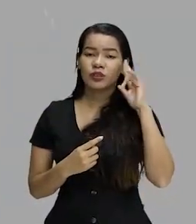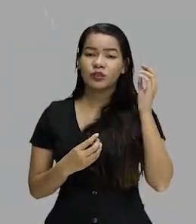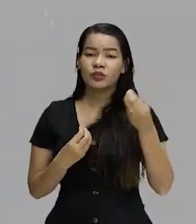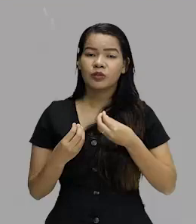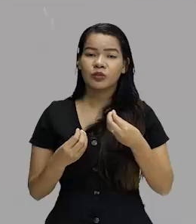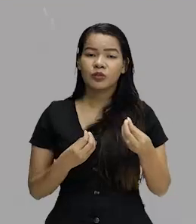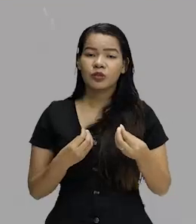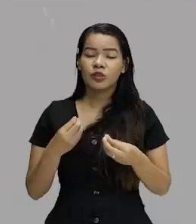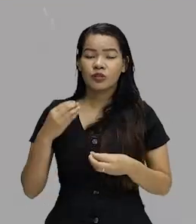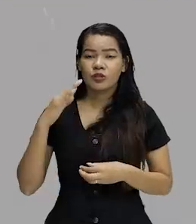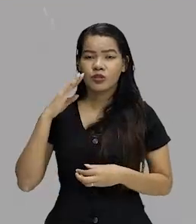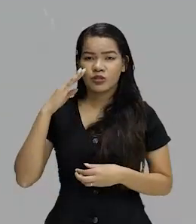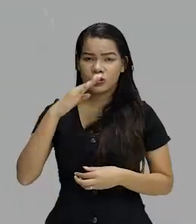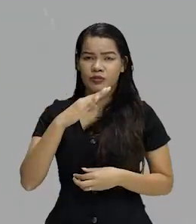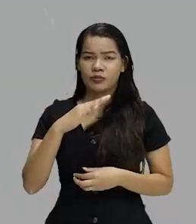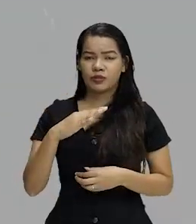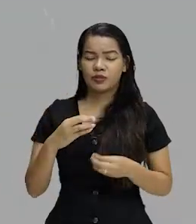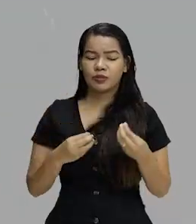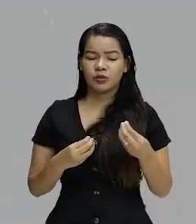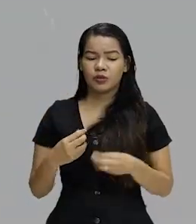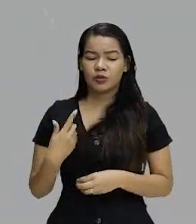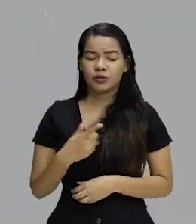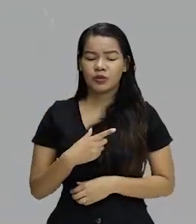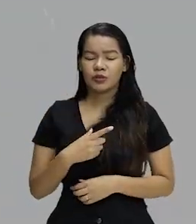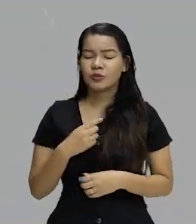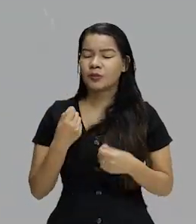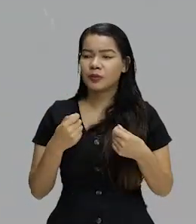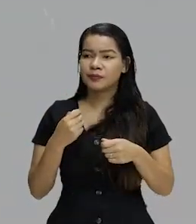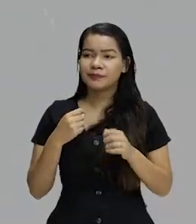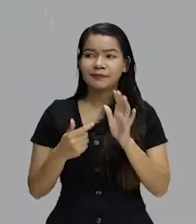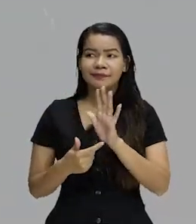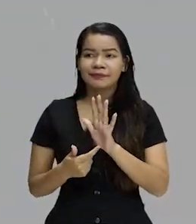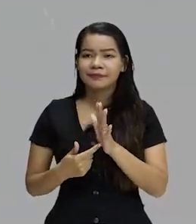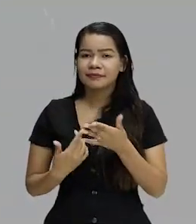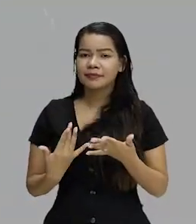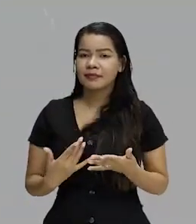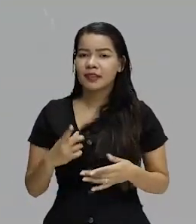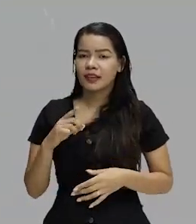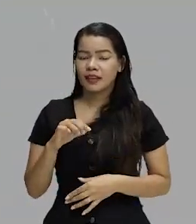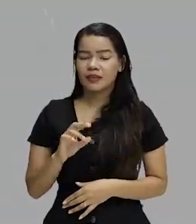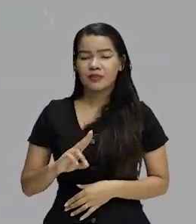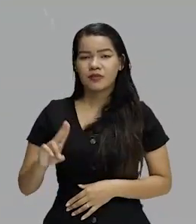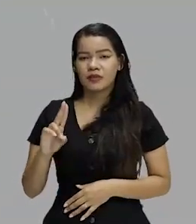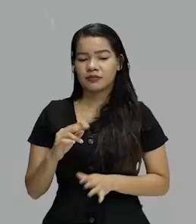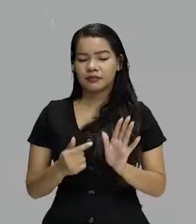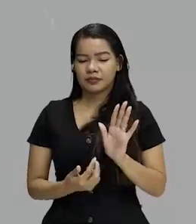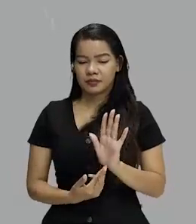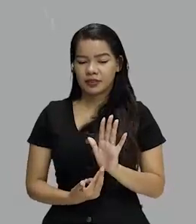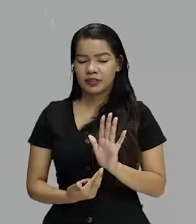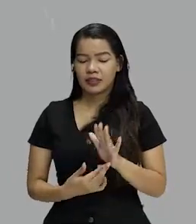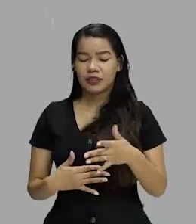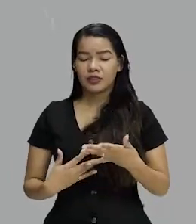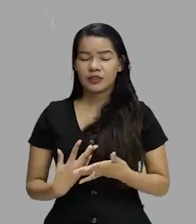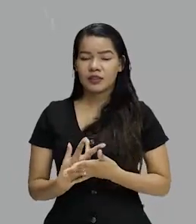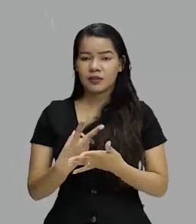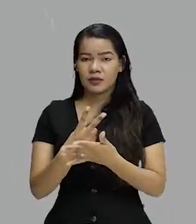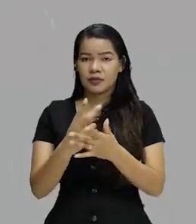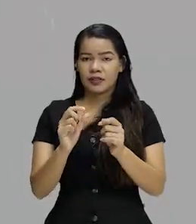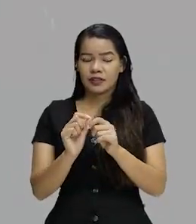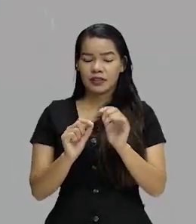abordar essa situação com o nosso patrão? Seria uma forma de você representar. Então, sempre para fazer